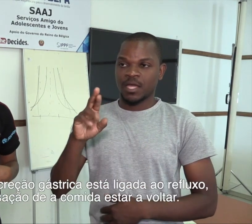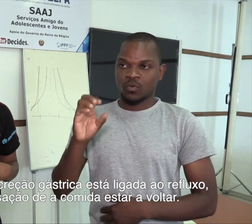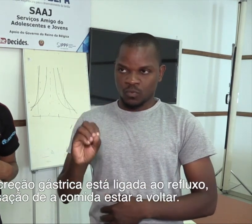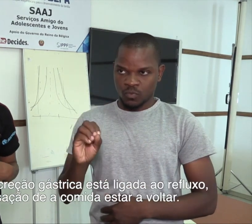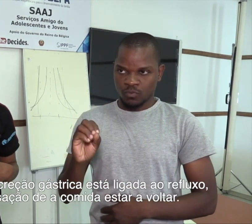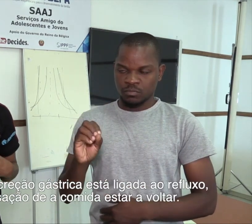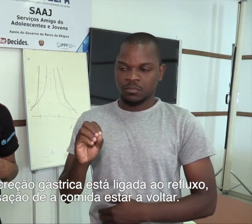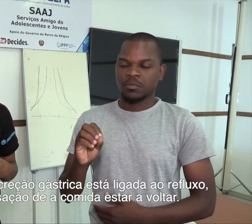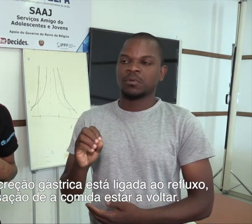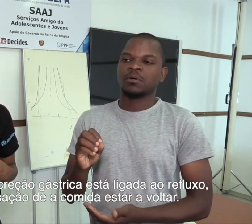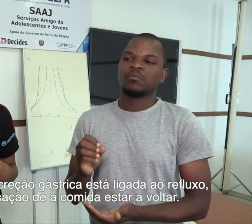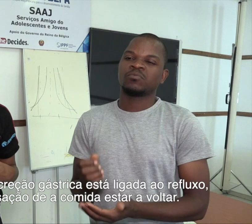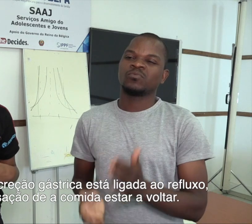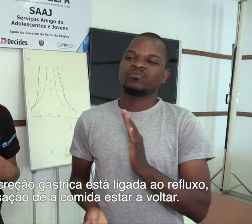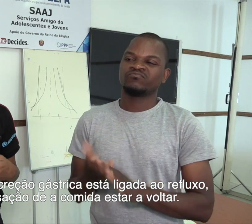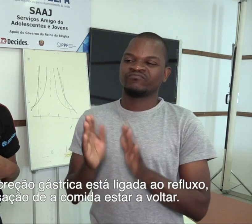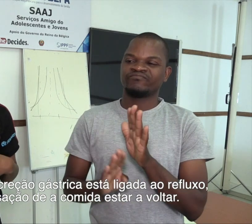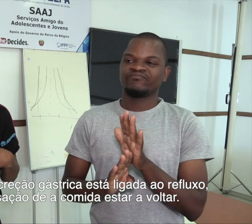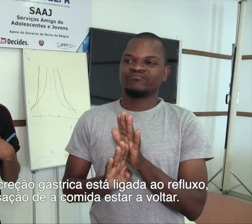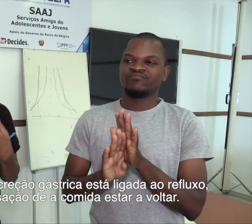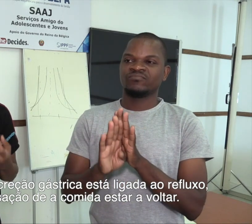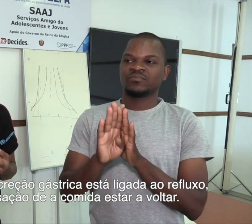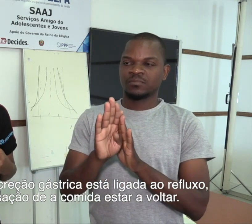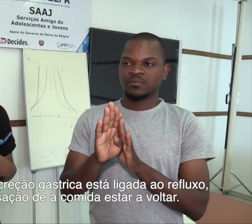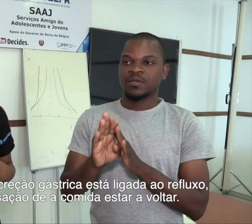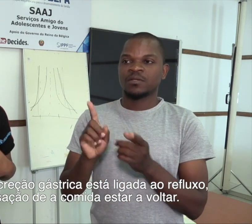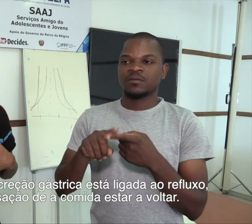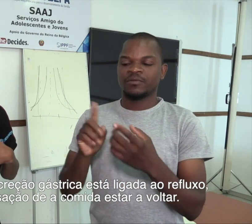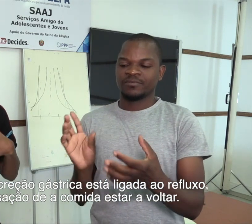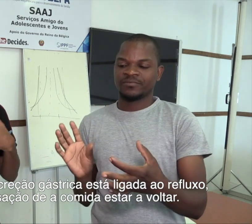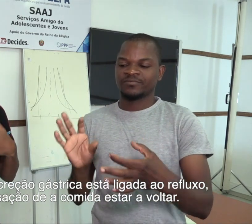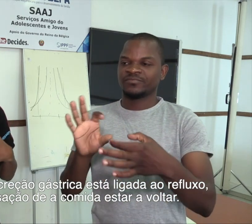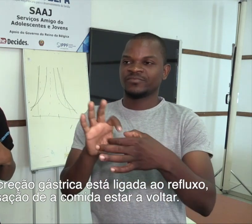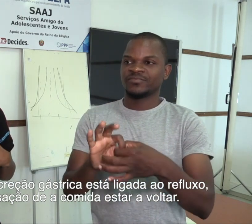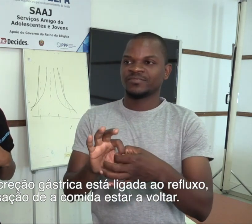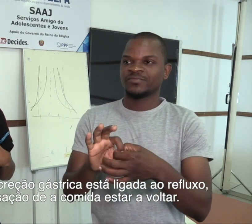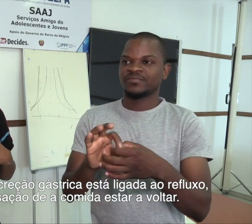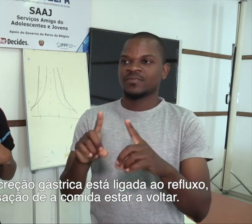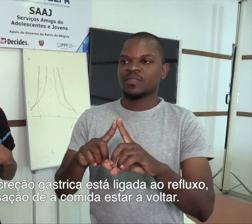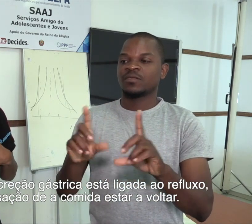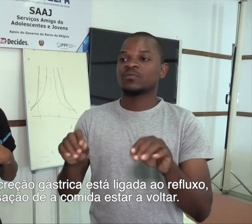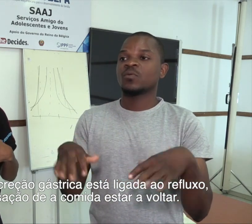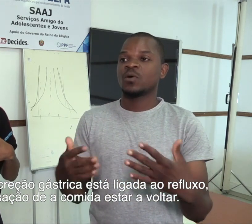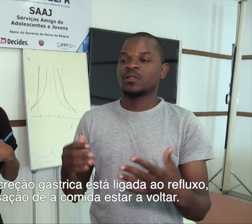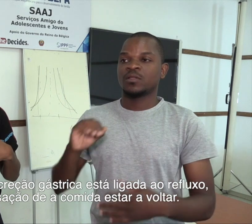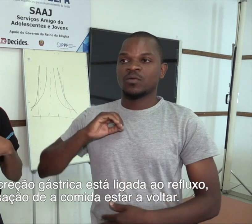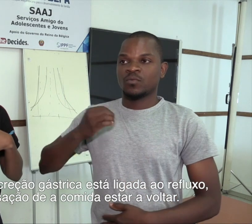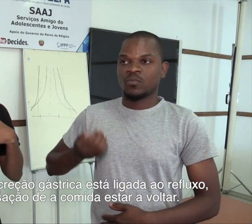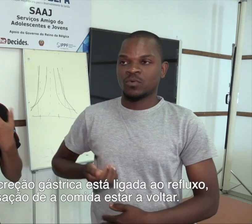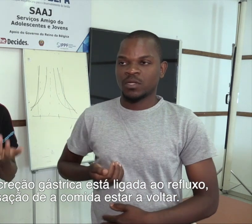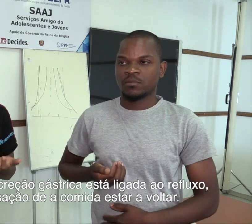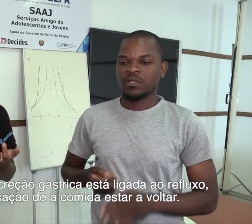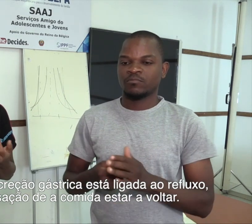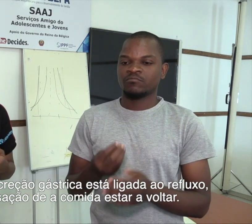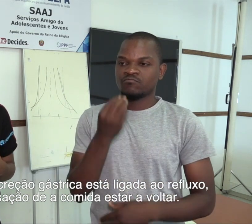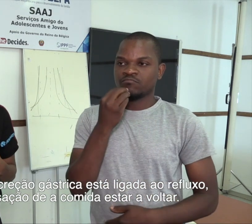e esta, o aumento da secreção gástrica está ligada ao refluxo, que é o fato da mulher ter a comida